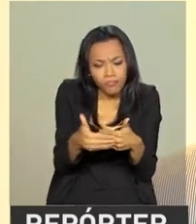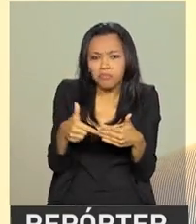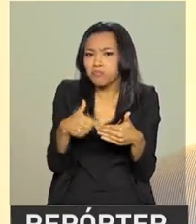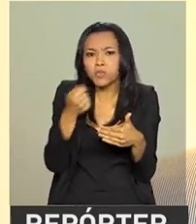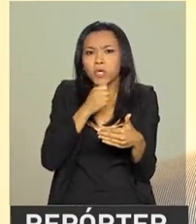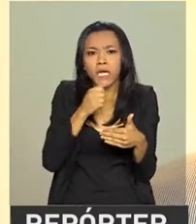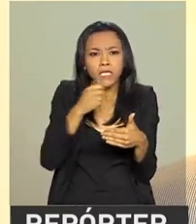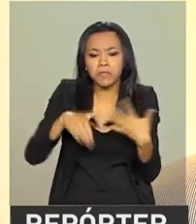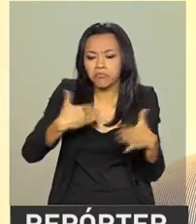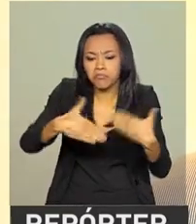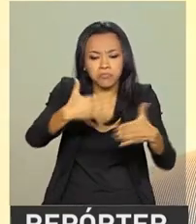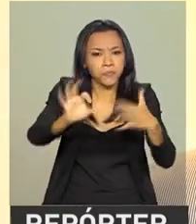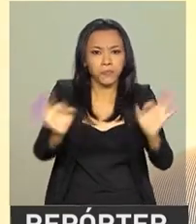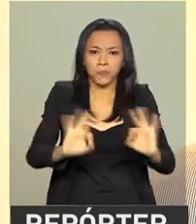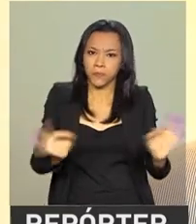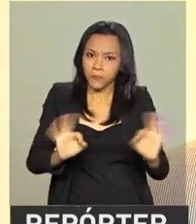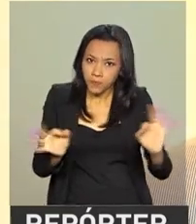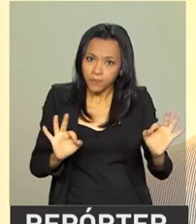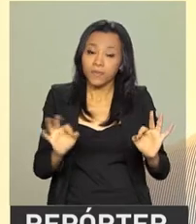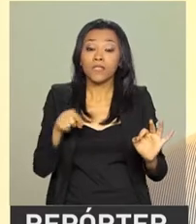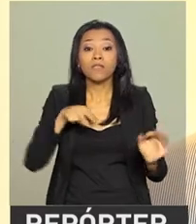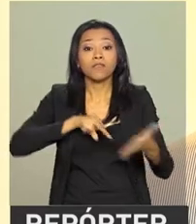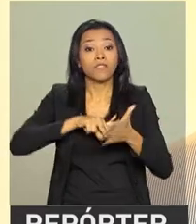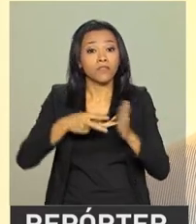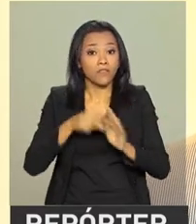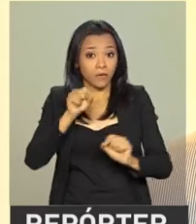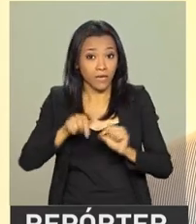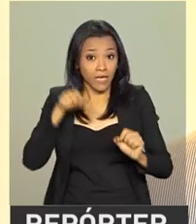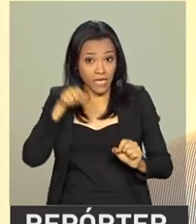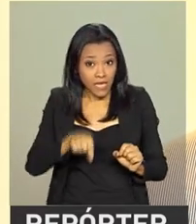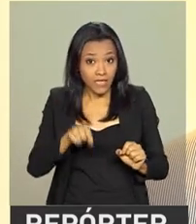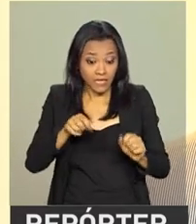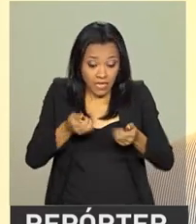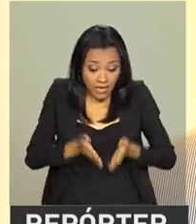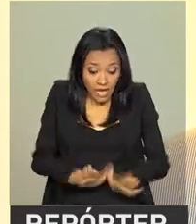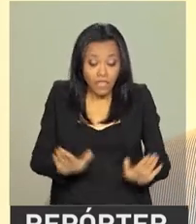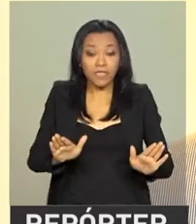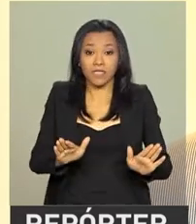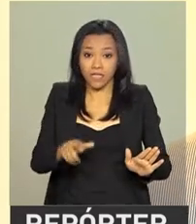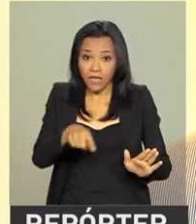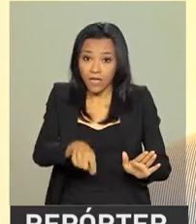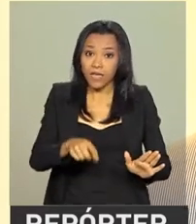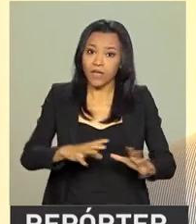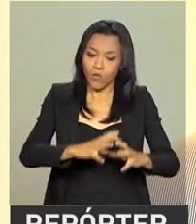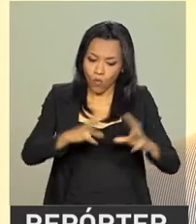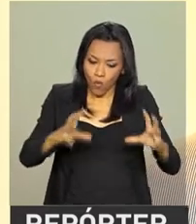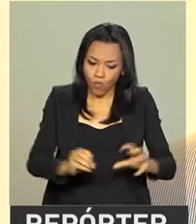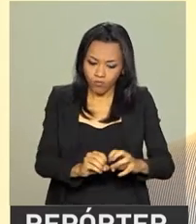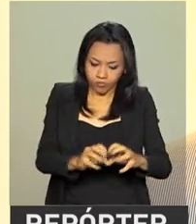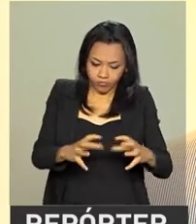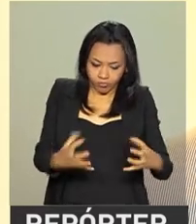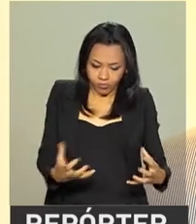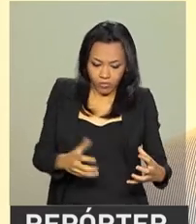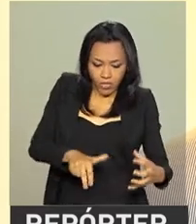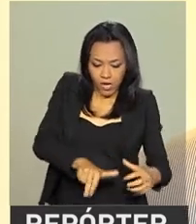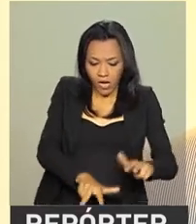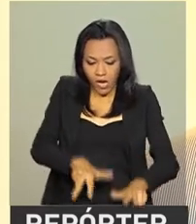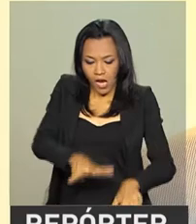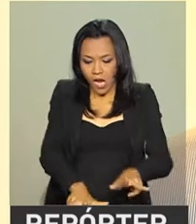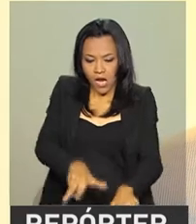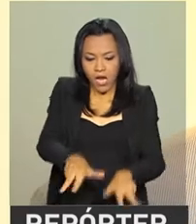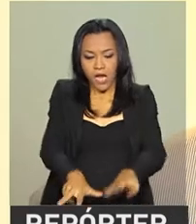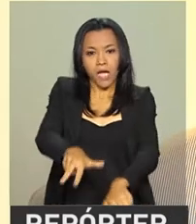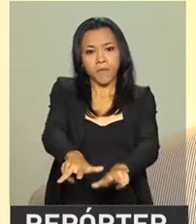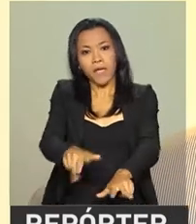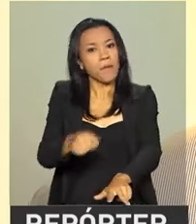do que os ossos dos membros posteriores e significa dizer que esse animal depois que nascia possivelmente podia caminhar mas não podia voar